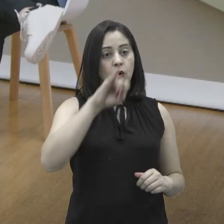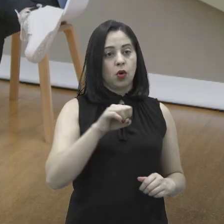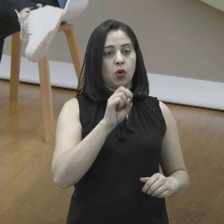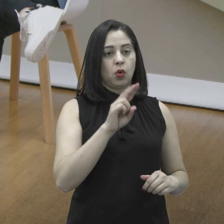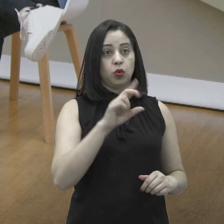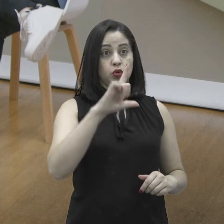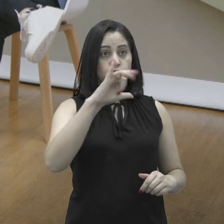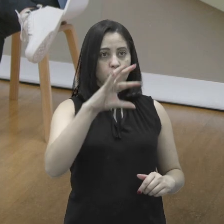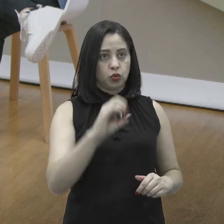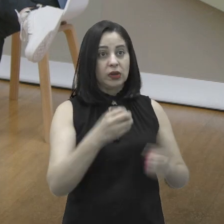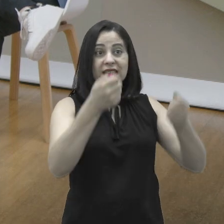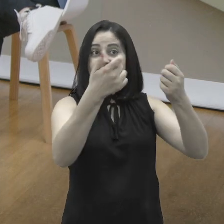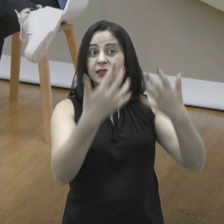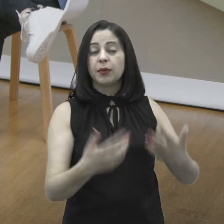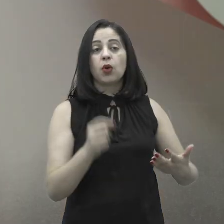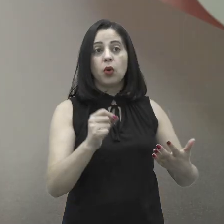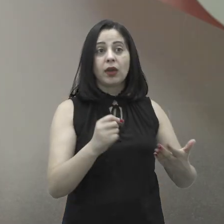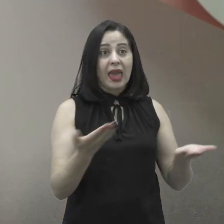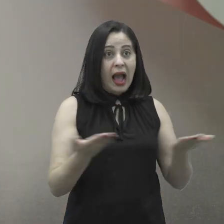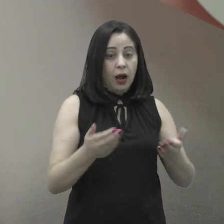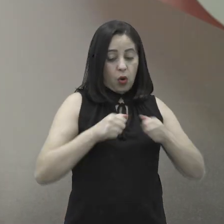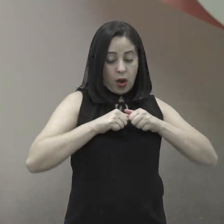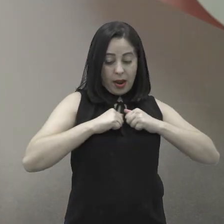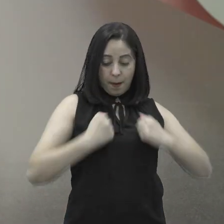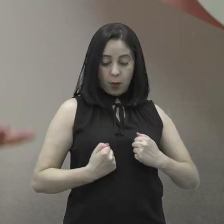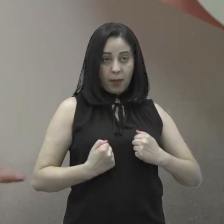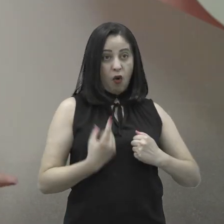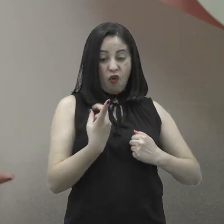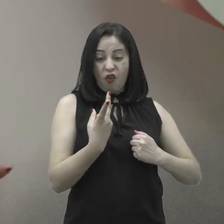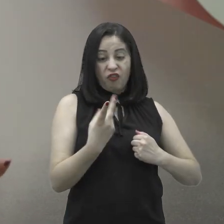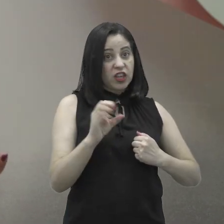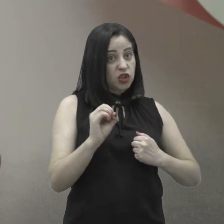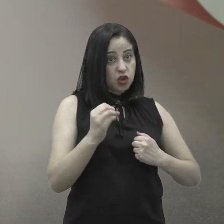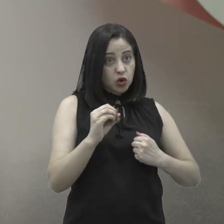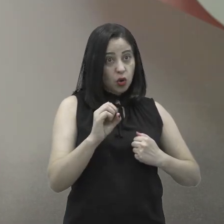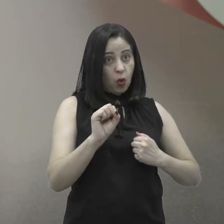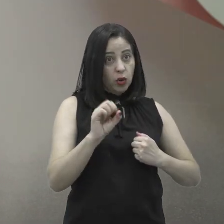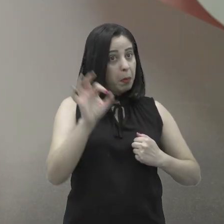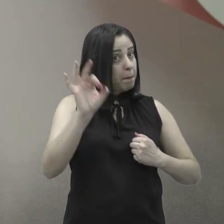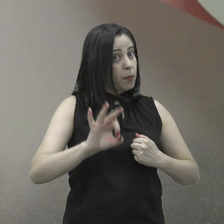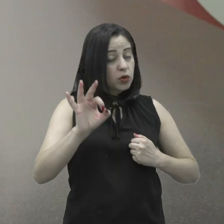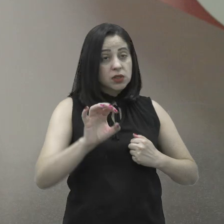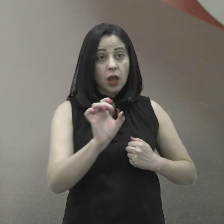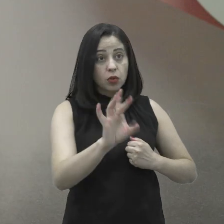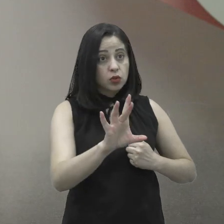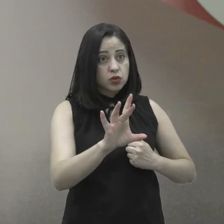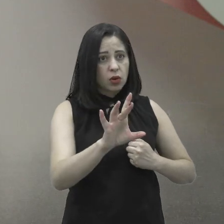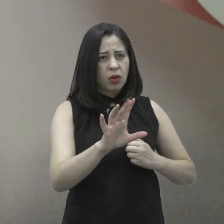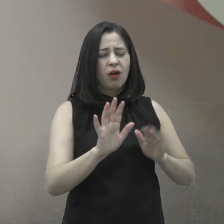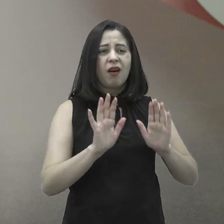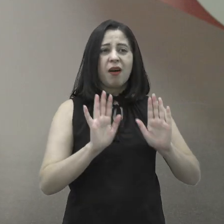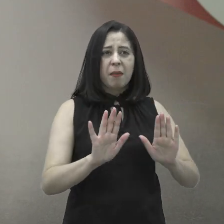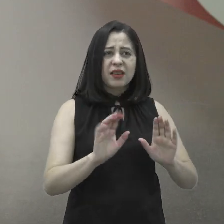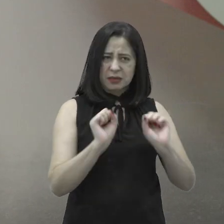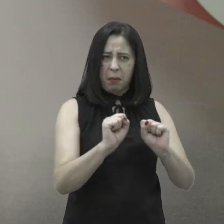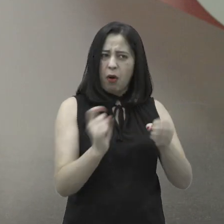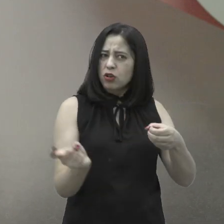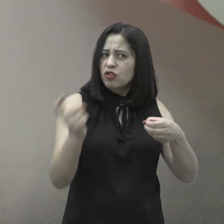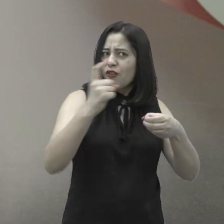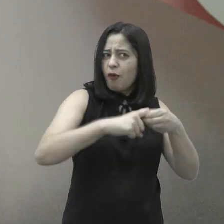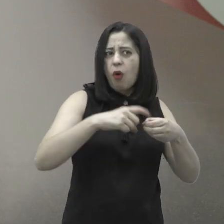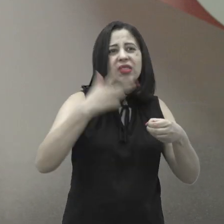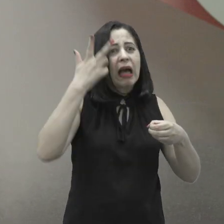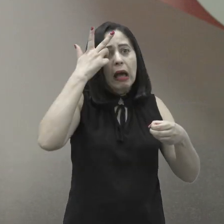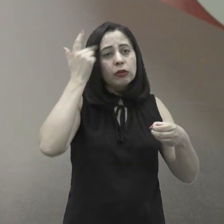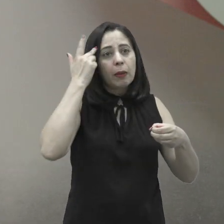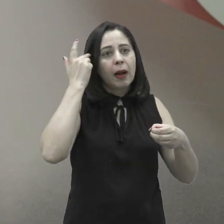na reportagem que hoje ele tem 28% da capacidade dos pulmões. É possível reverter esse número Ou uma